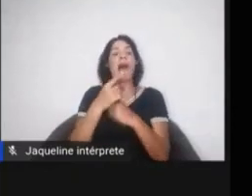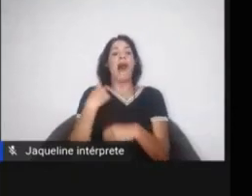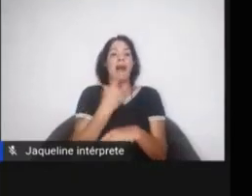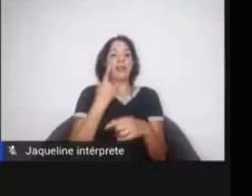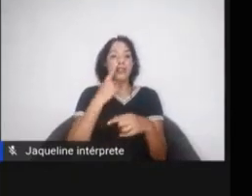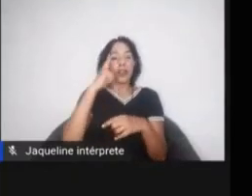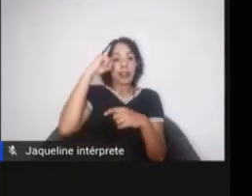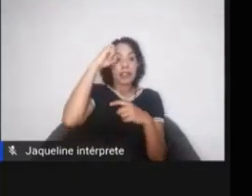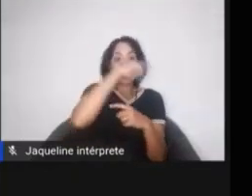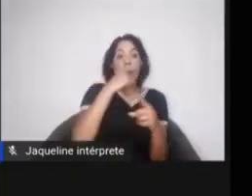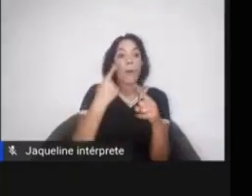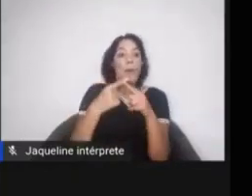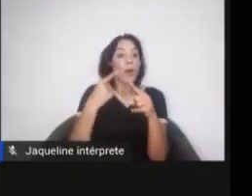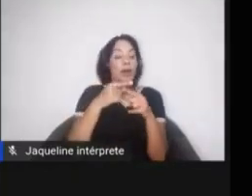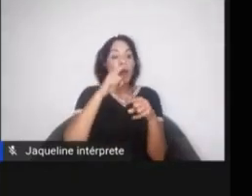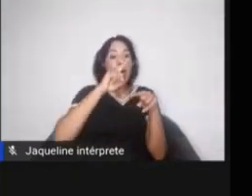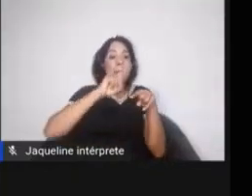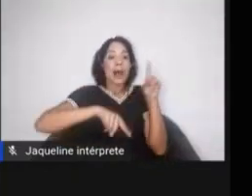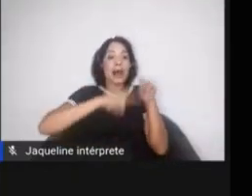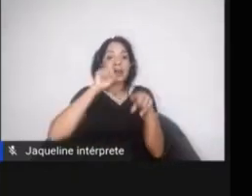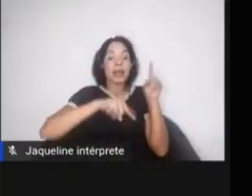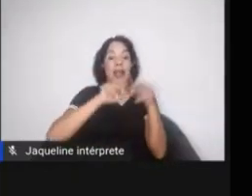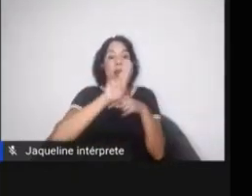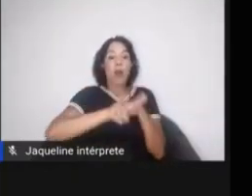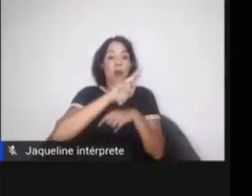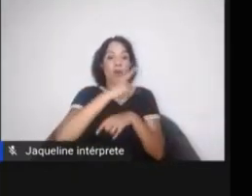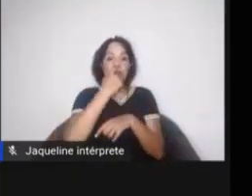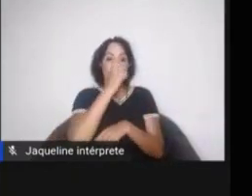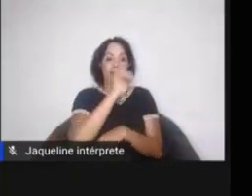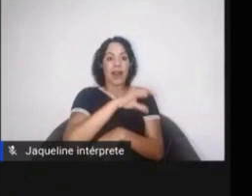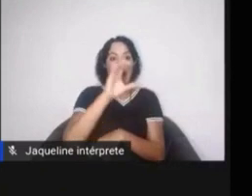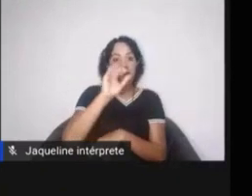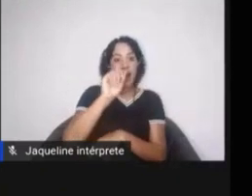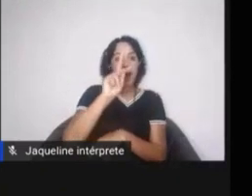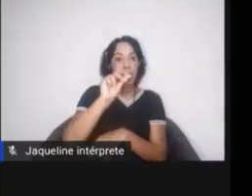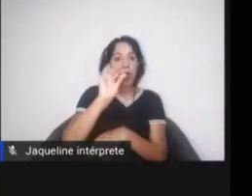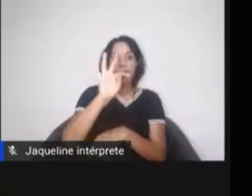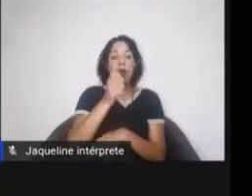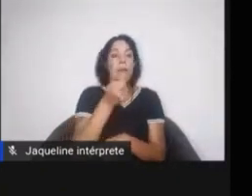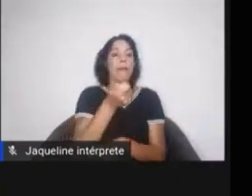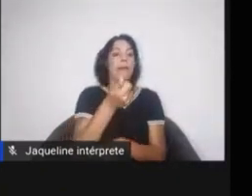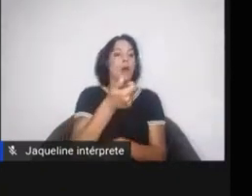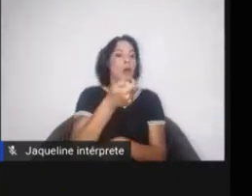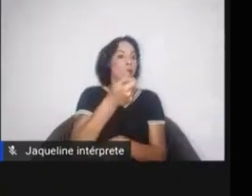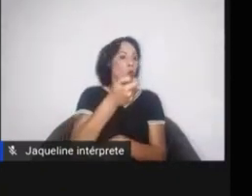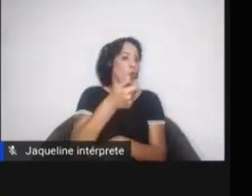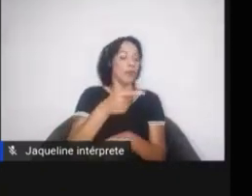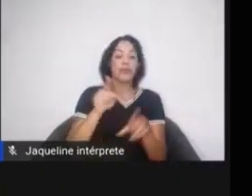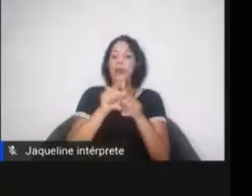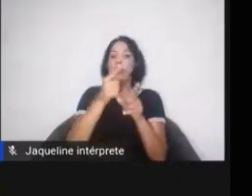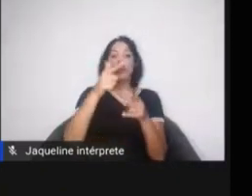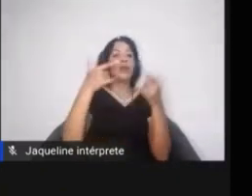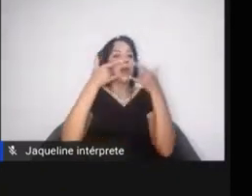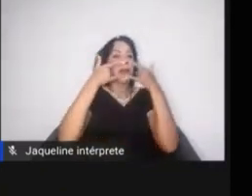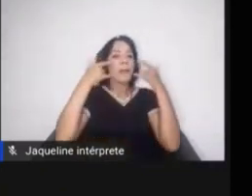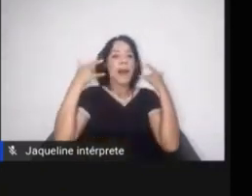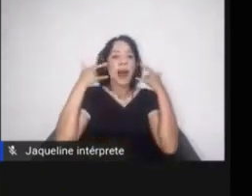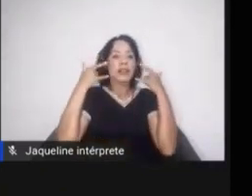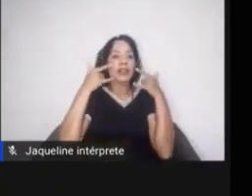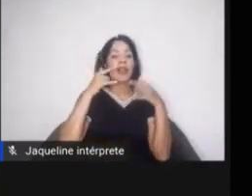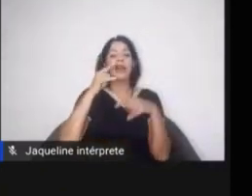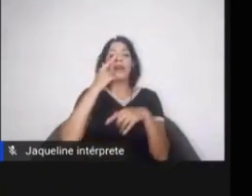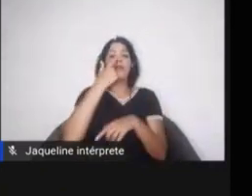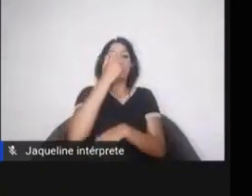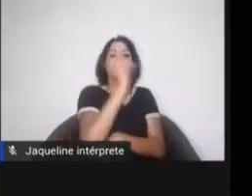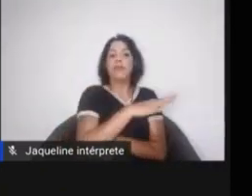uma quantidade suficiente de capotes descartáveis, né, de máscaras descartáveis, porque geralmente elas são